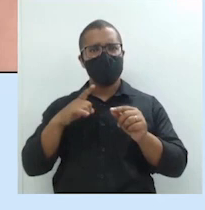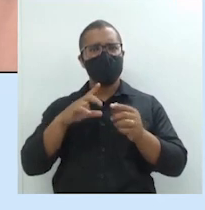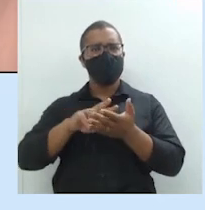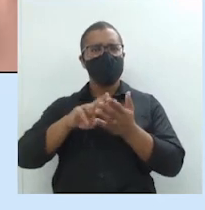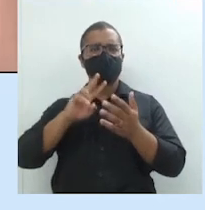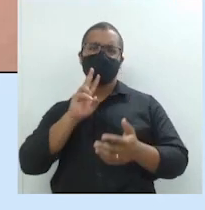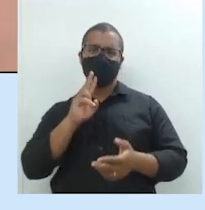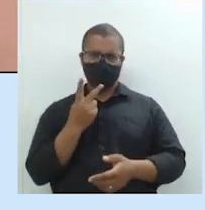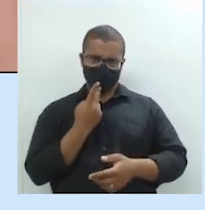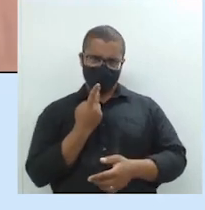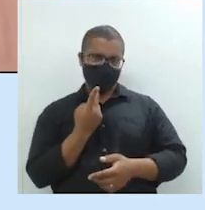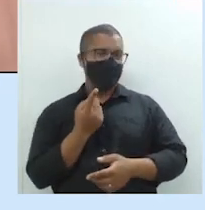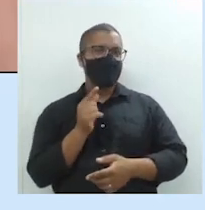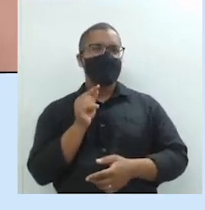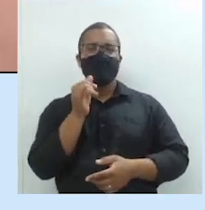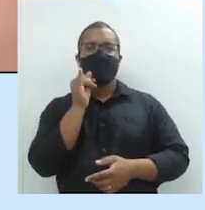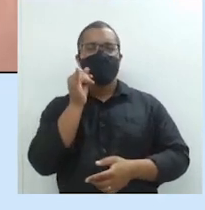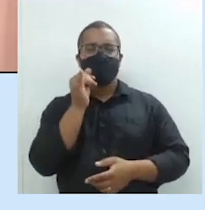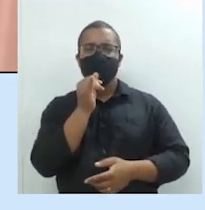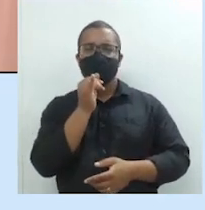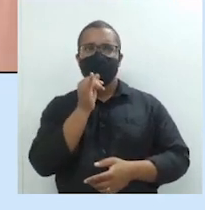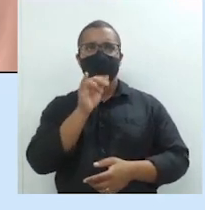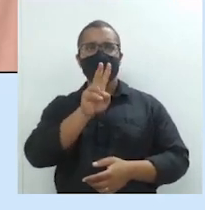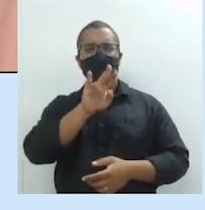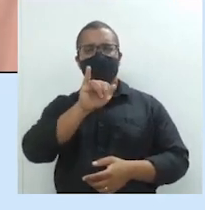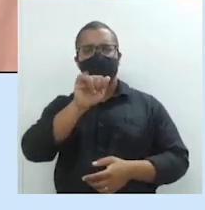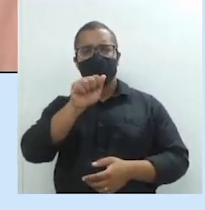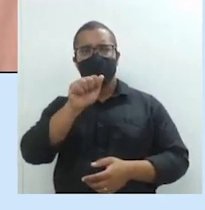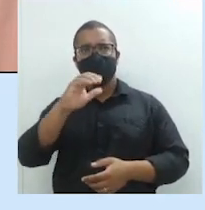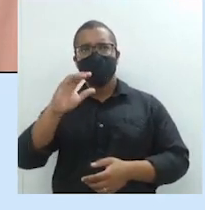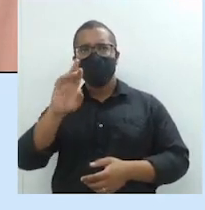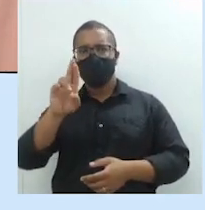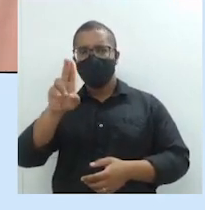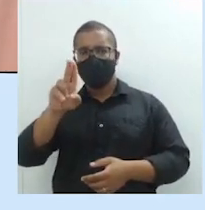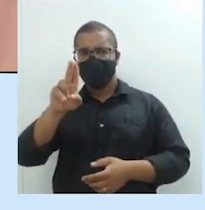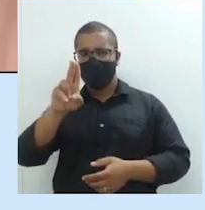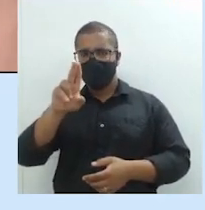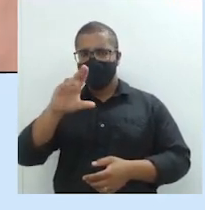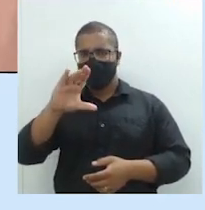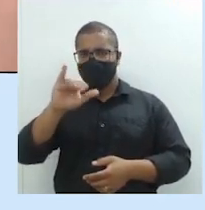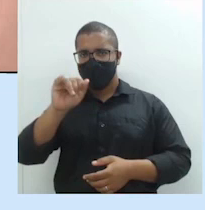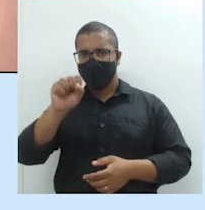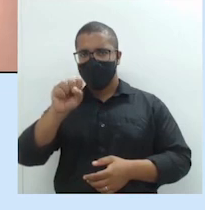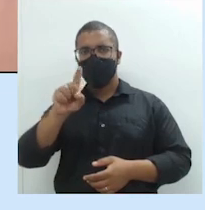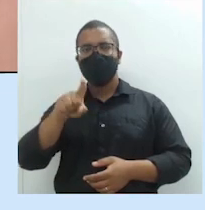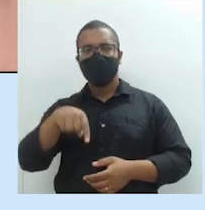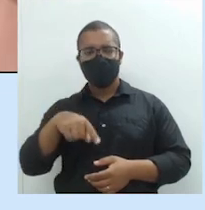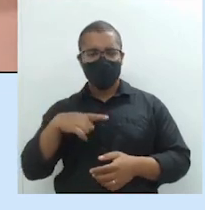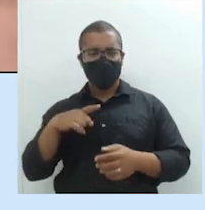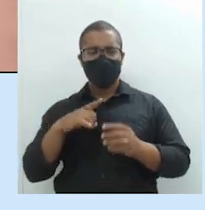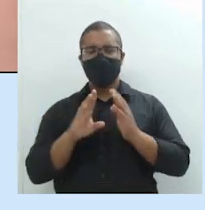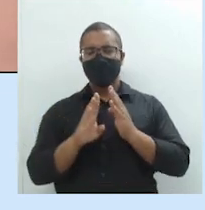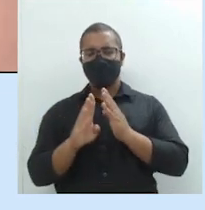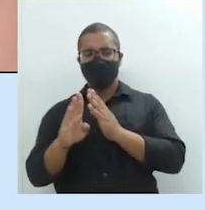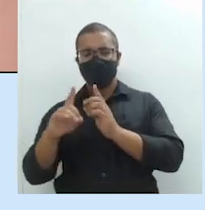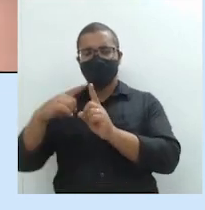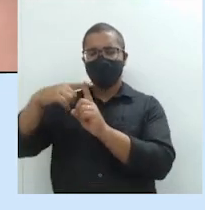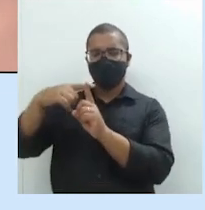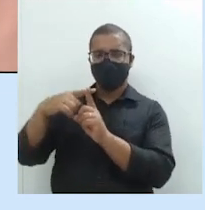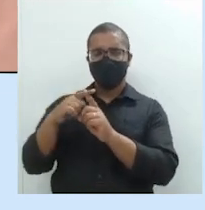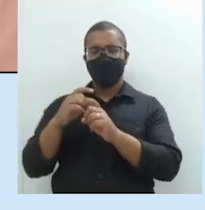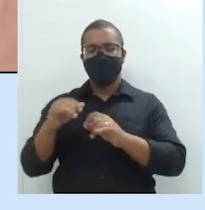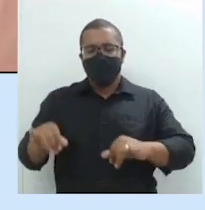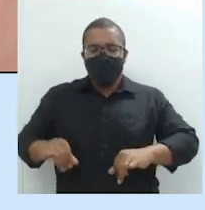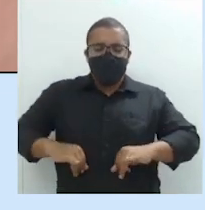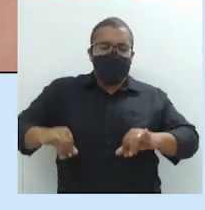um sofrimento. Vejam quando eu digo via crucis. Quem não sabe o que é via crucis, quer dizer o quê? O caminho da cruz, o caminho do sofrimento,